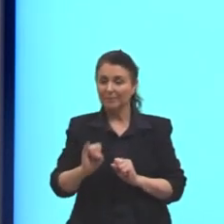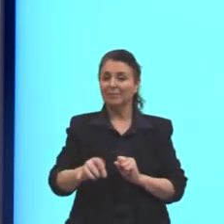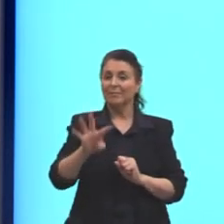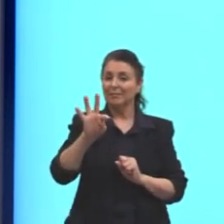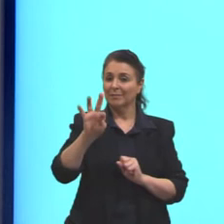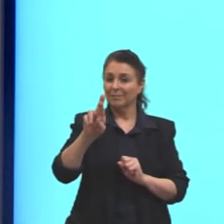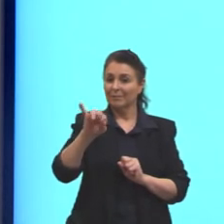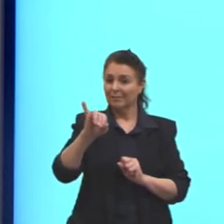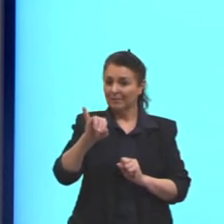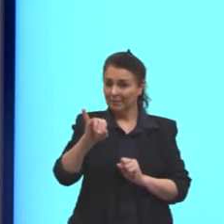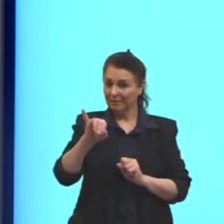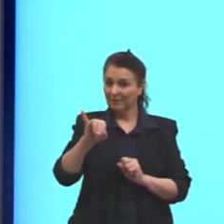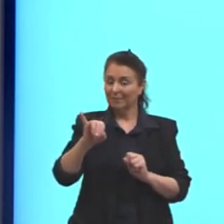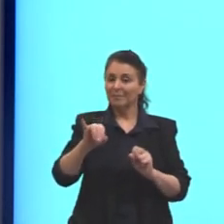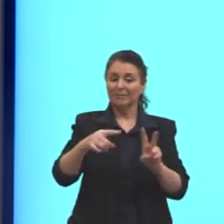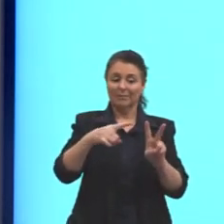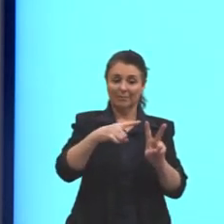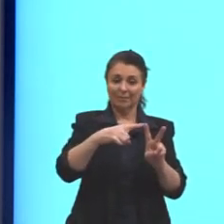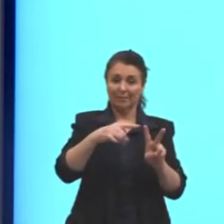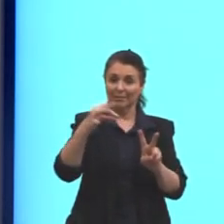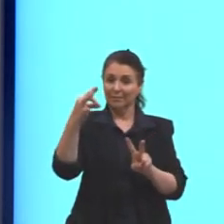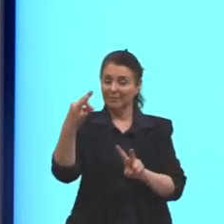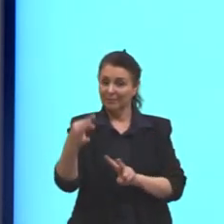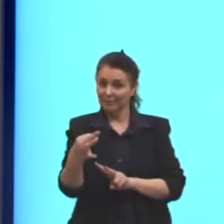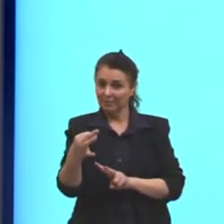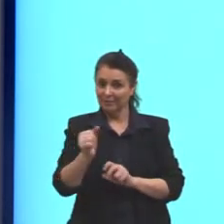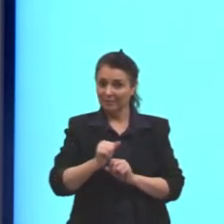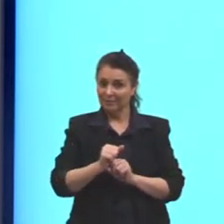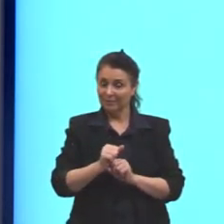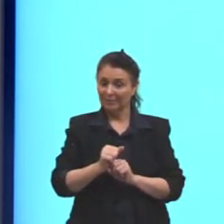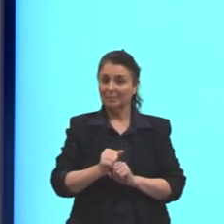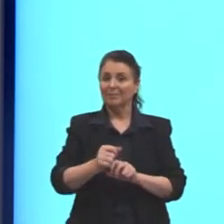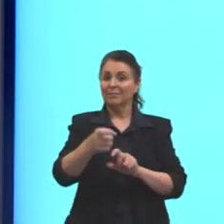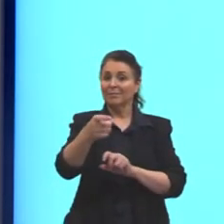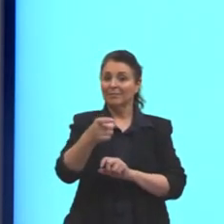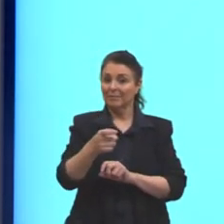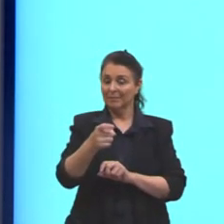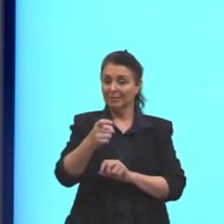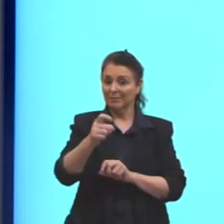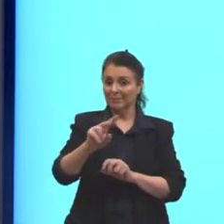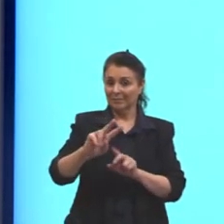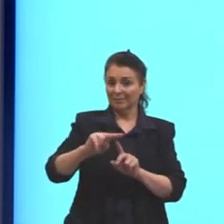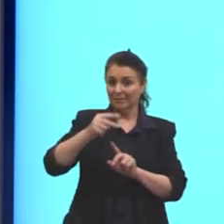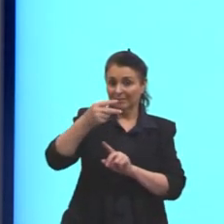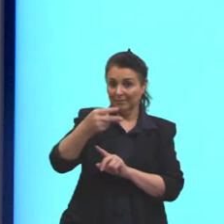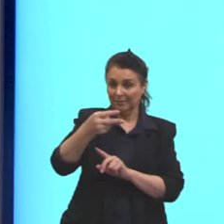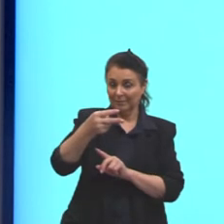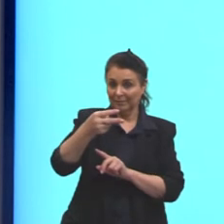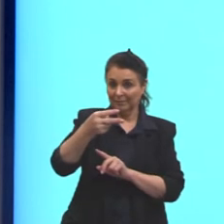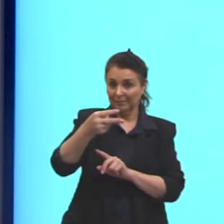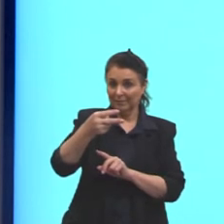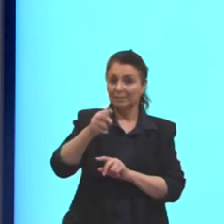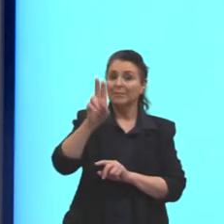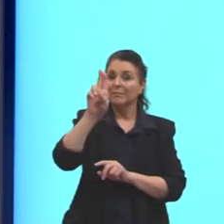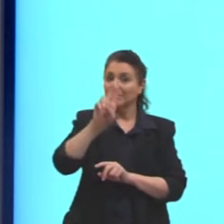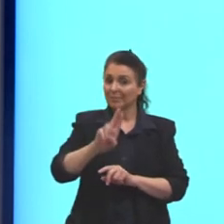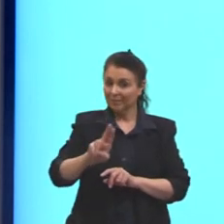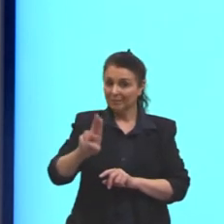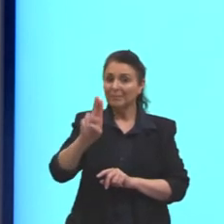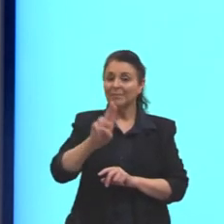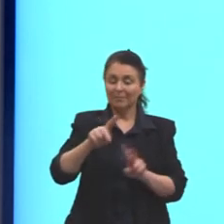quadrado perfeito um desses três termos x ao quadrado eu consigo extrair raiz